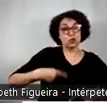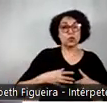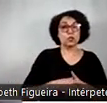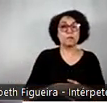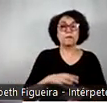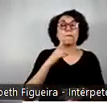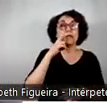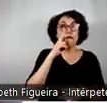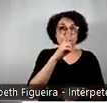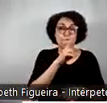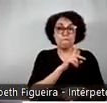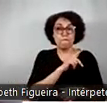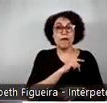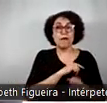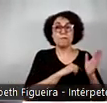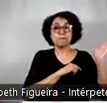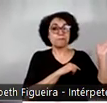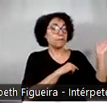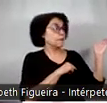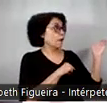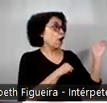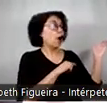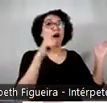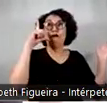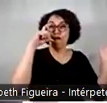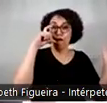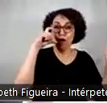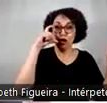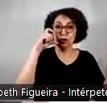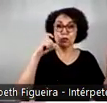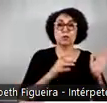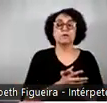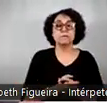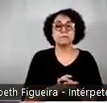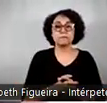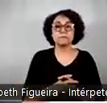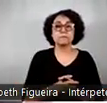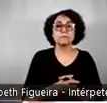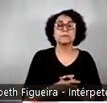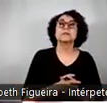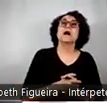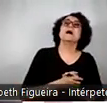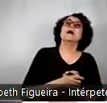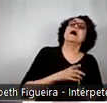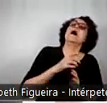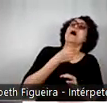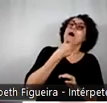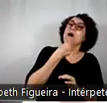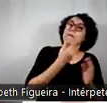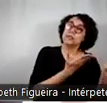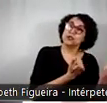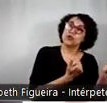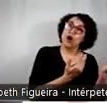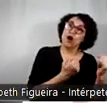é do Moises, né? Não sei se vocês lembram, né, do congolês, né, que foi assassinado, né, brutalmente no Rio